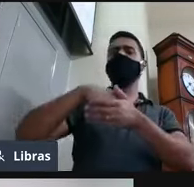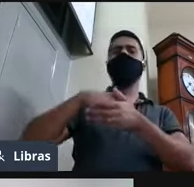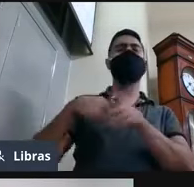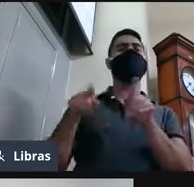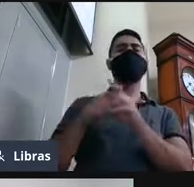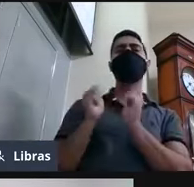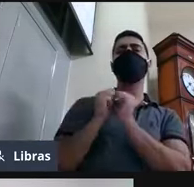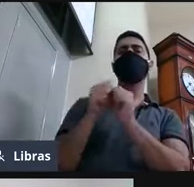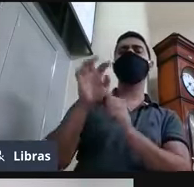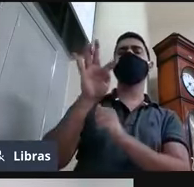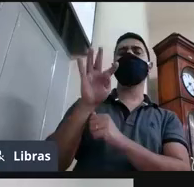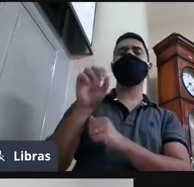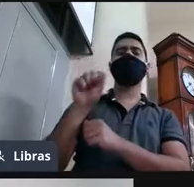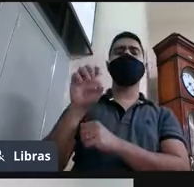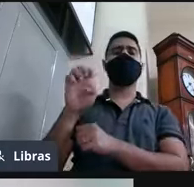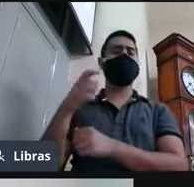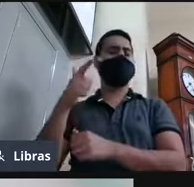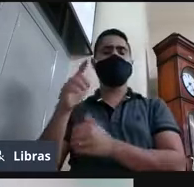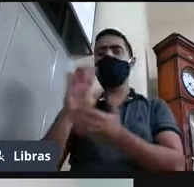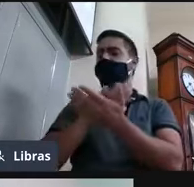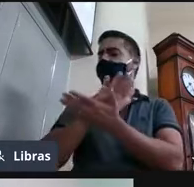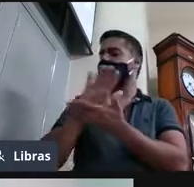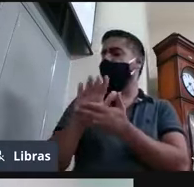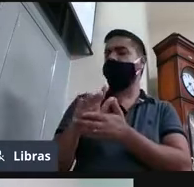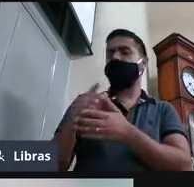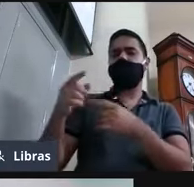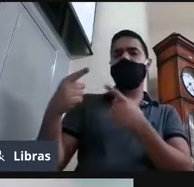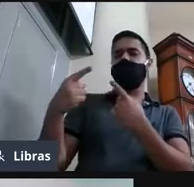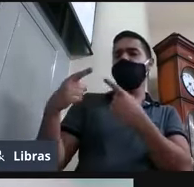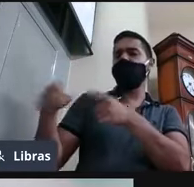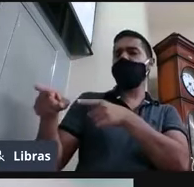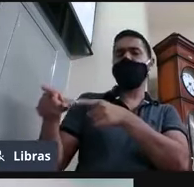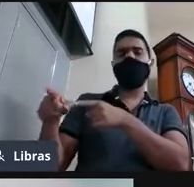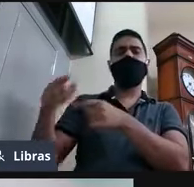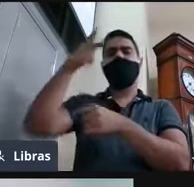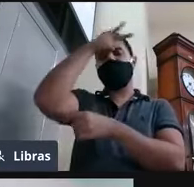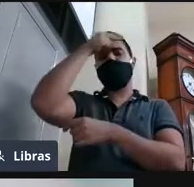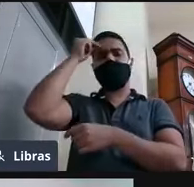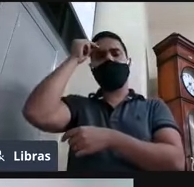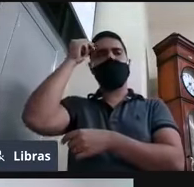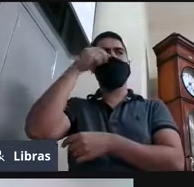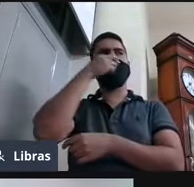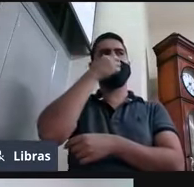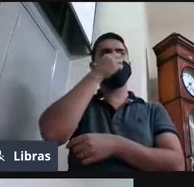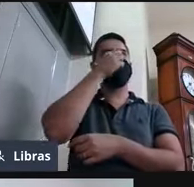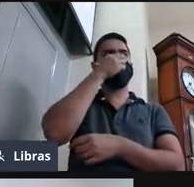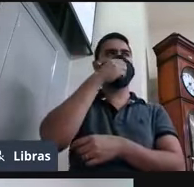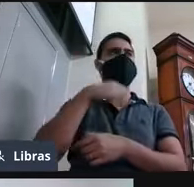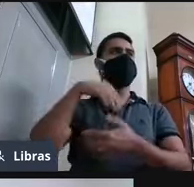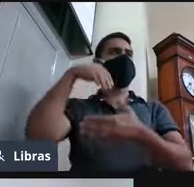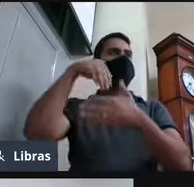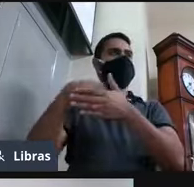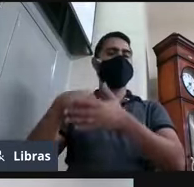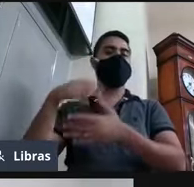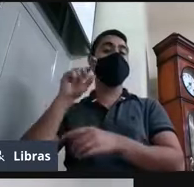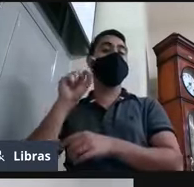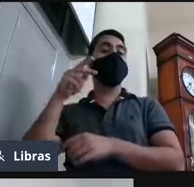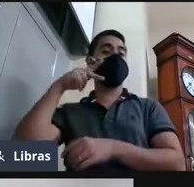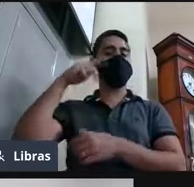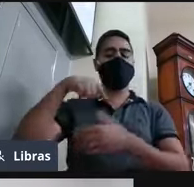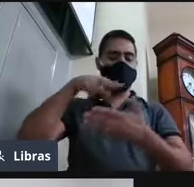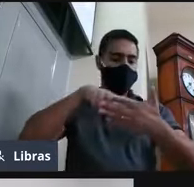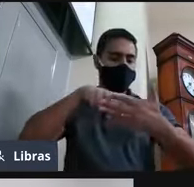voto técnico. Não tenho nada contra o prefeito, ele sabe disso, não tenho nada contra as pessoas. Acho que o voto aqui é do vereador, que